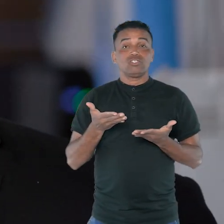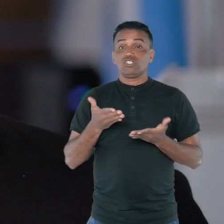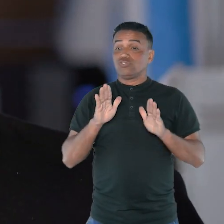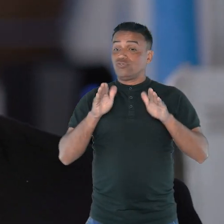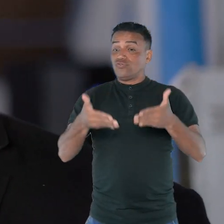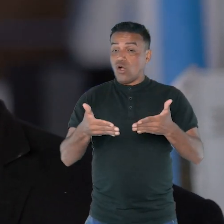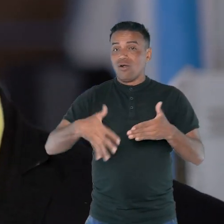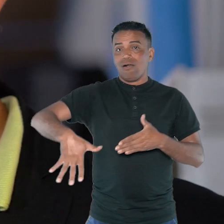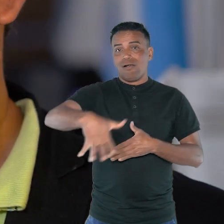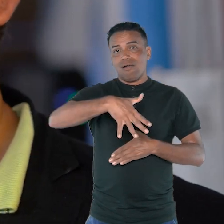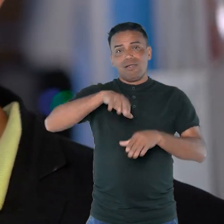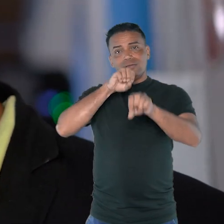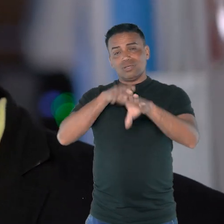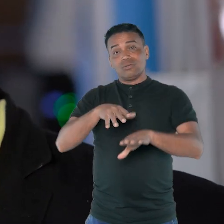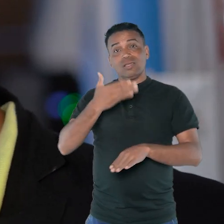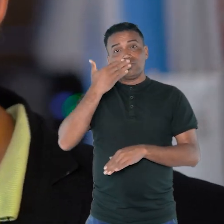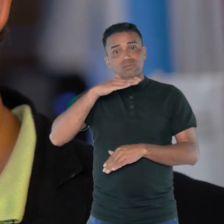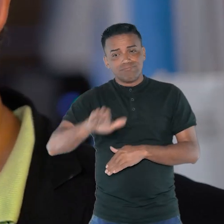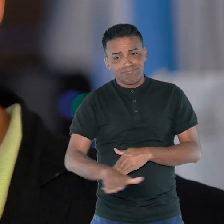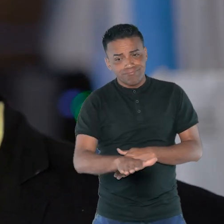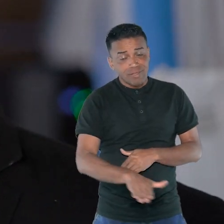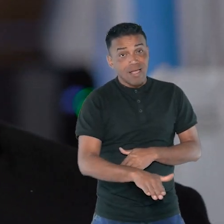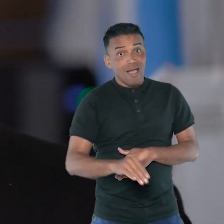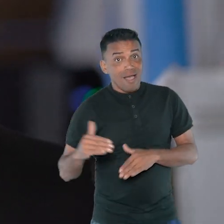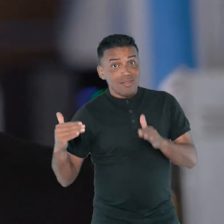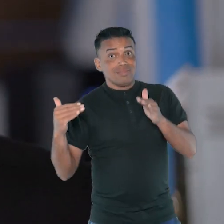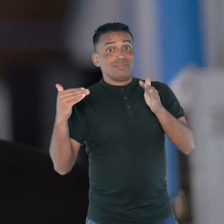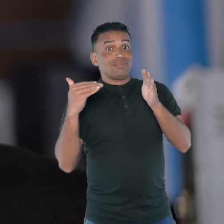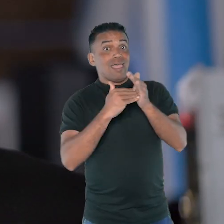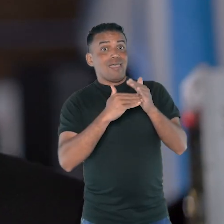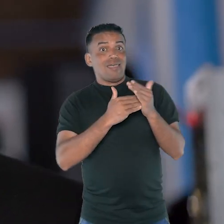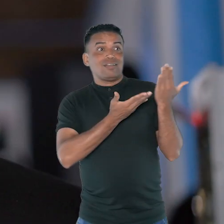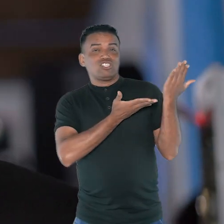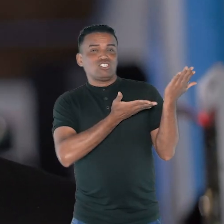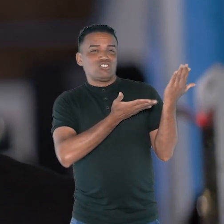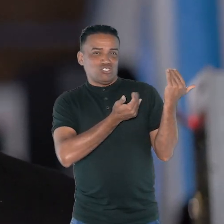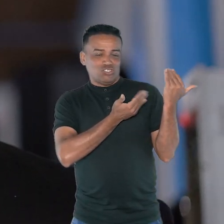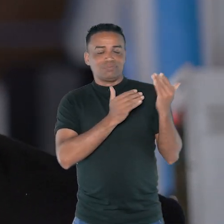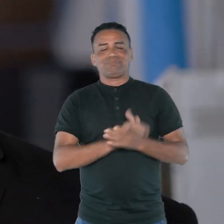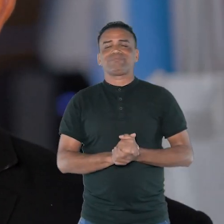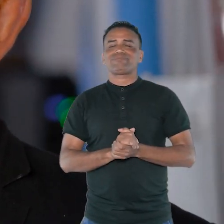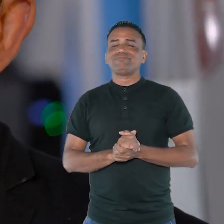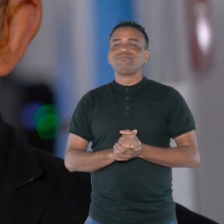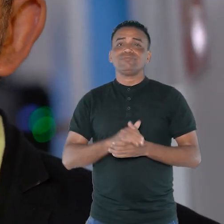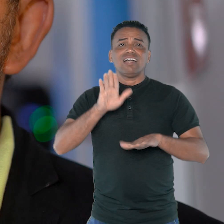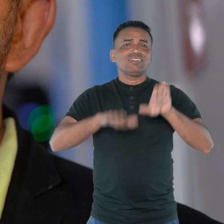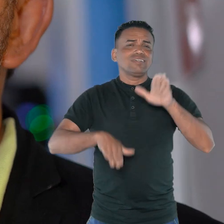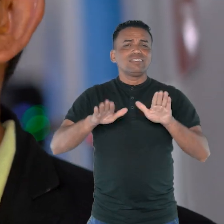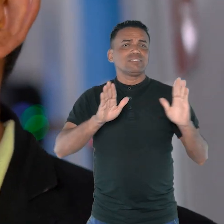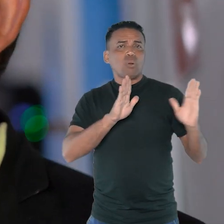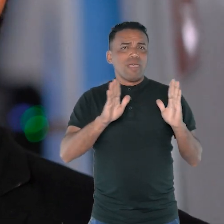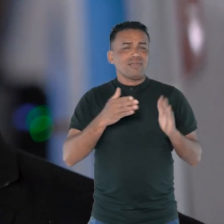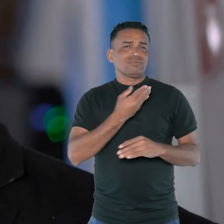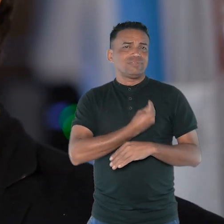educação, desde os pequeninos até a juventude. E muitas vezes nessa etapa da vida, os jovens